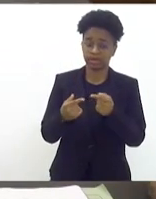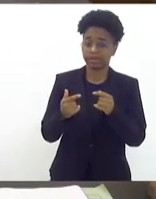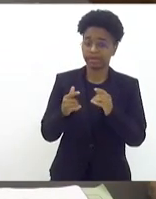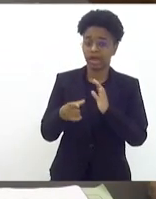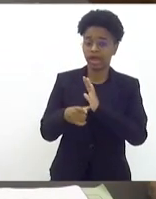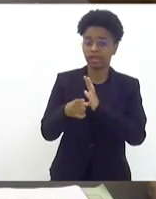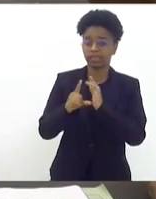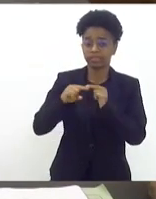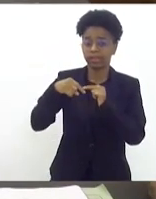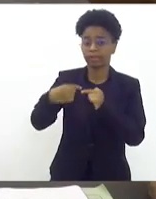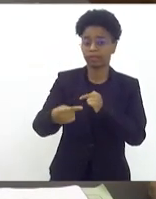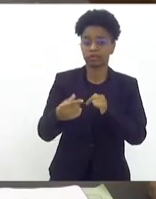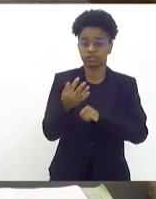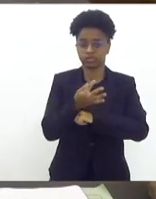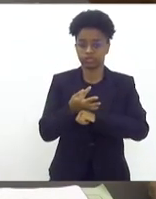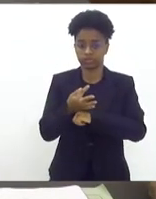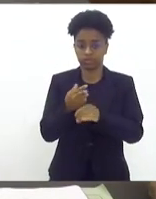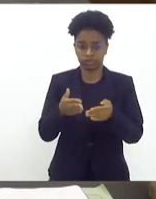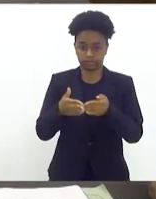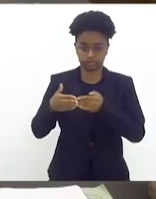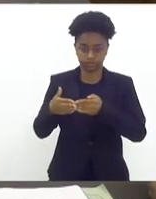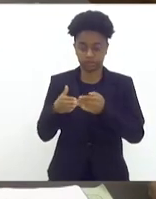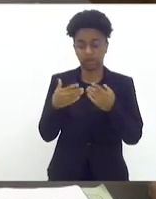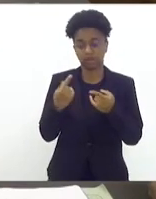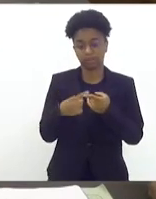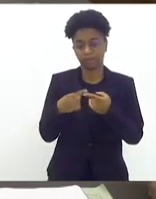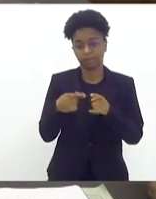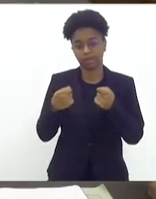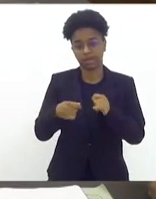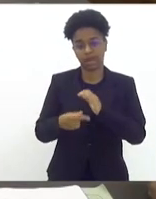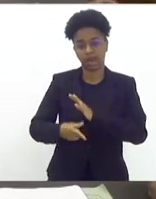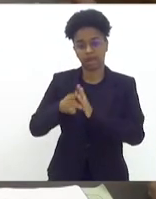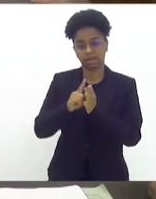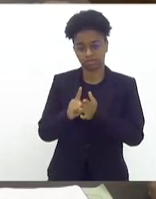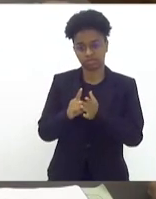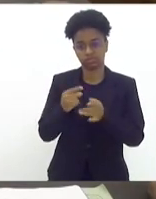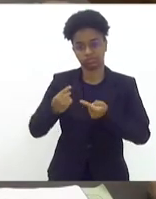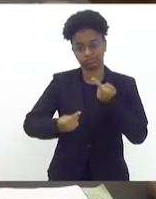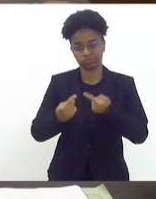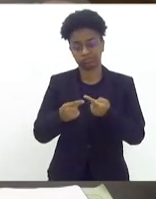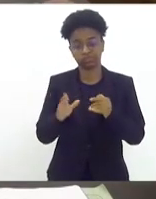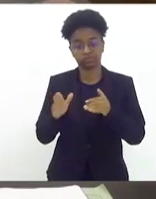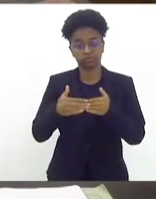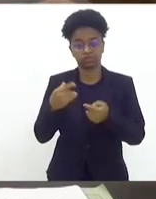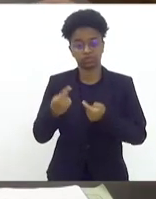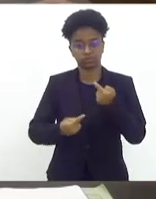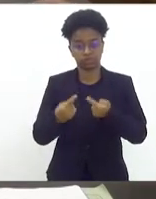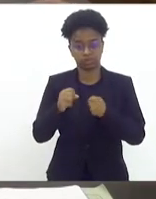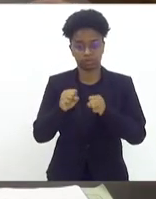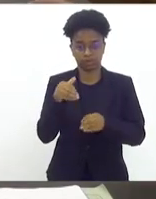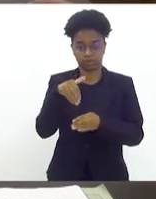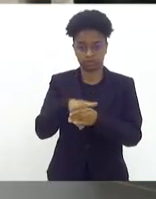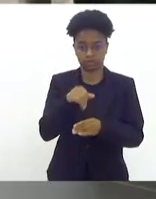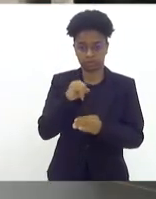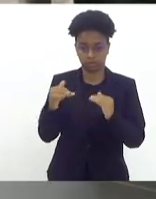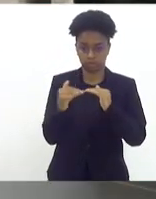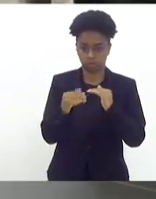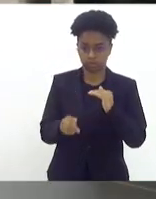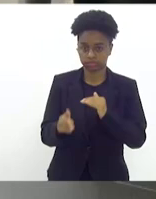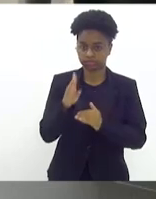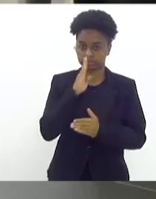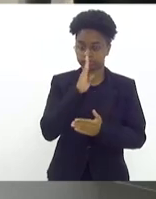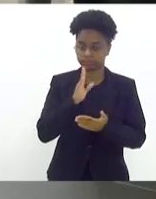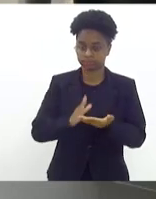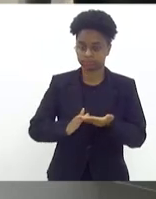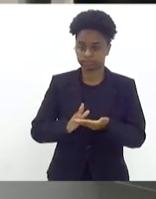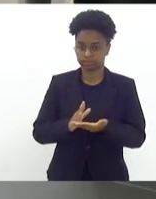gente fazer algum esboço. Não, porque valia a pena. Vamos fazer. Enfim, encerrada a discussão, em votação, os senhores que aprovam permaneçam como